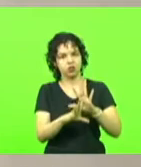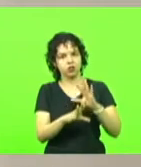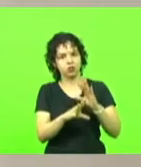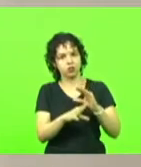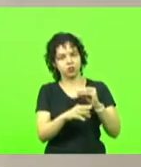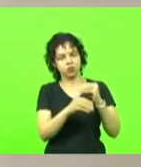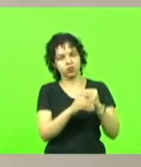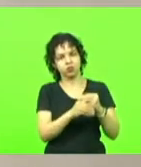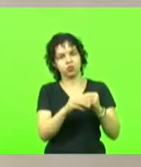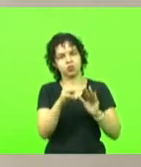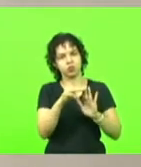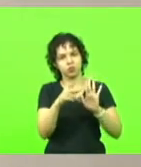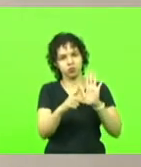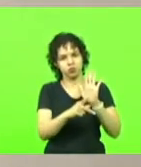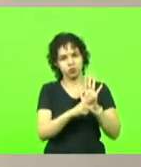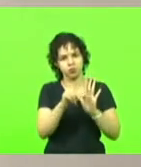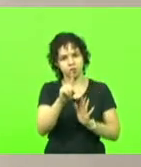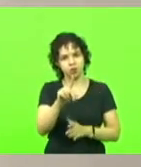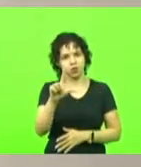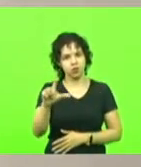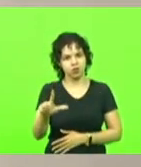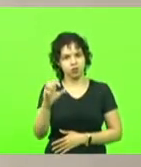provisória PL